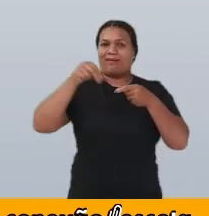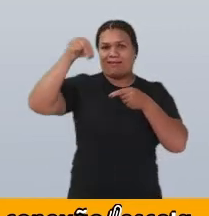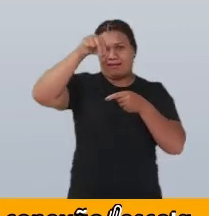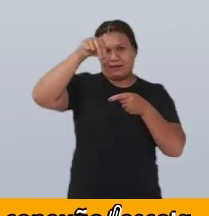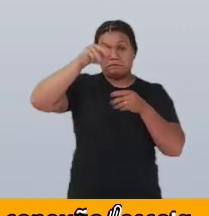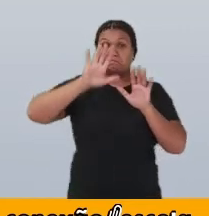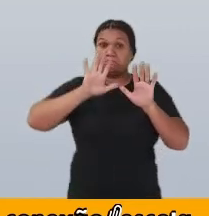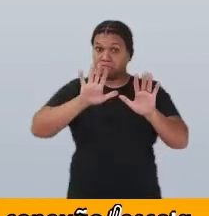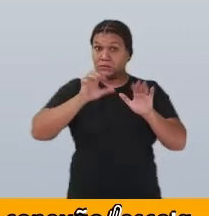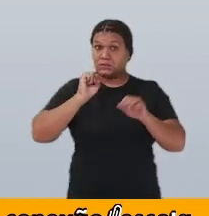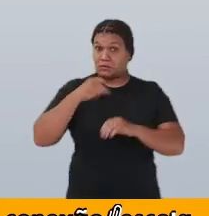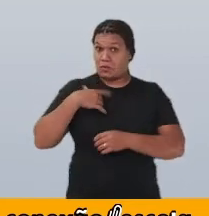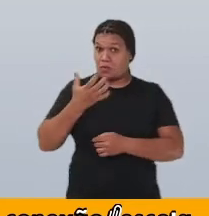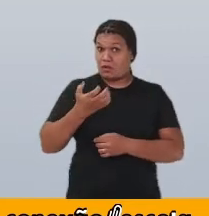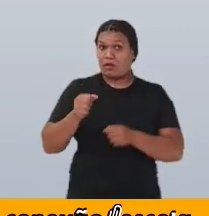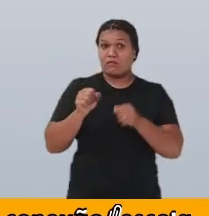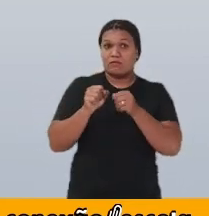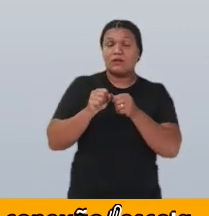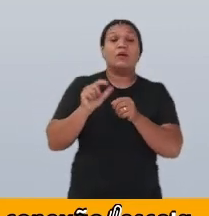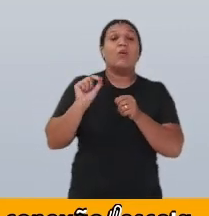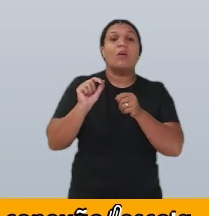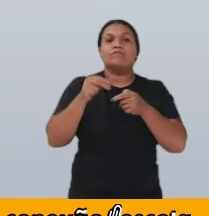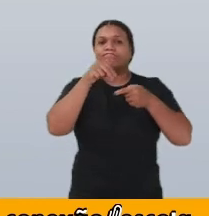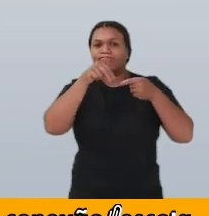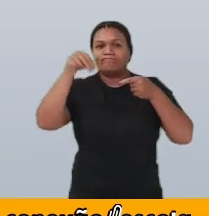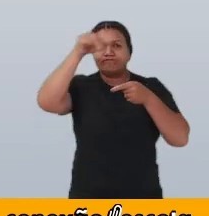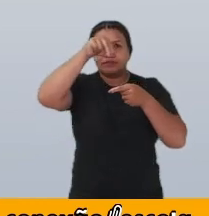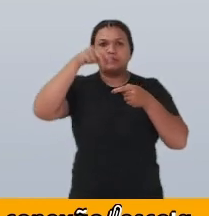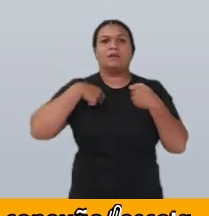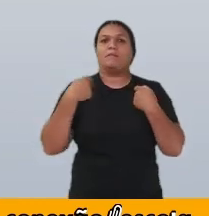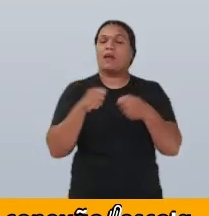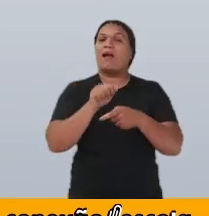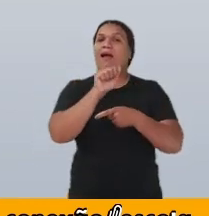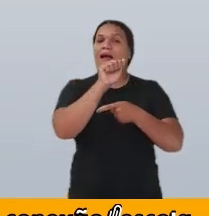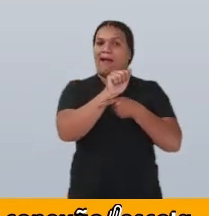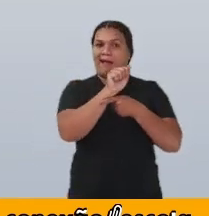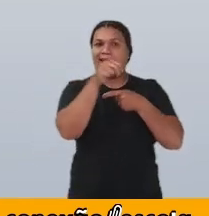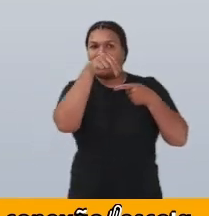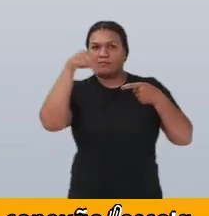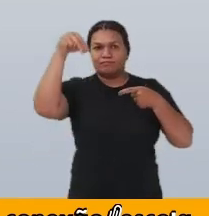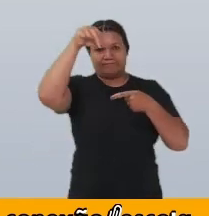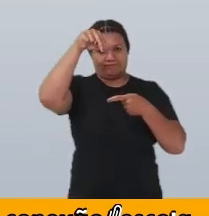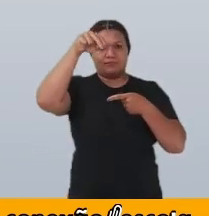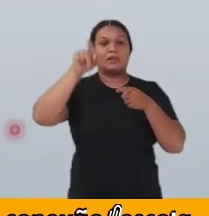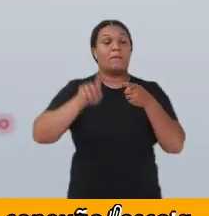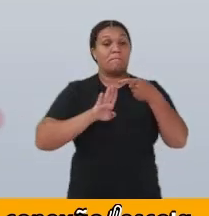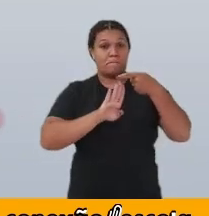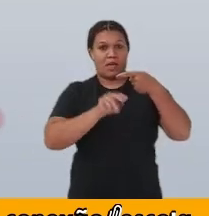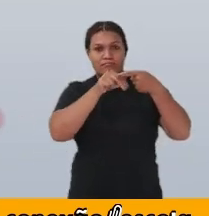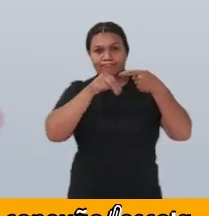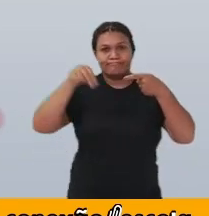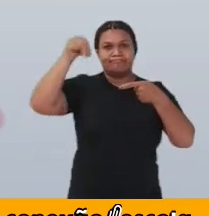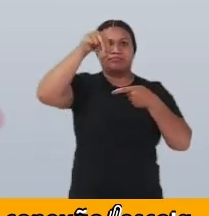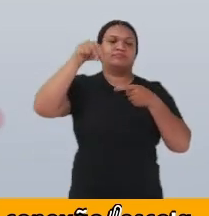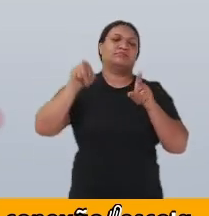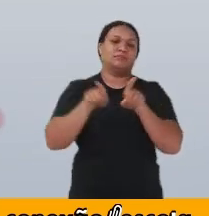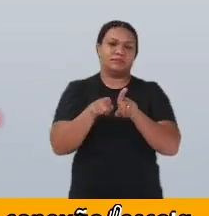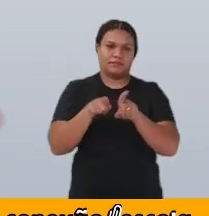eu quero fazer a potência, basta eu pegar o a e elevar a n e o b e também elevar a